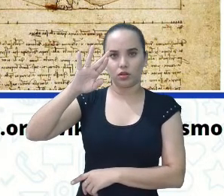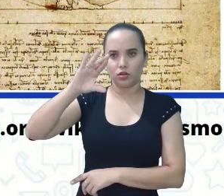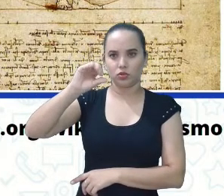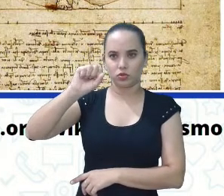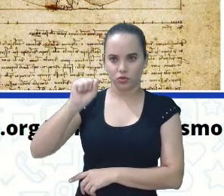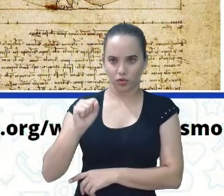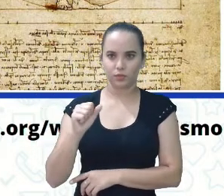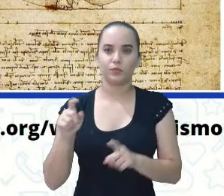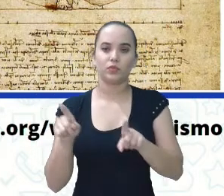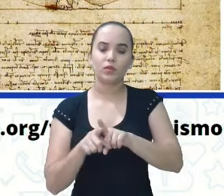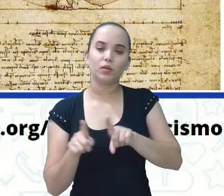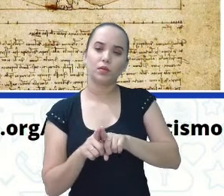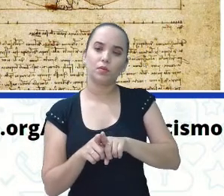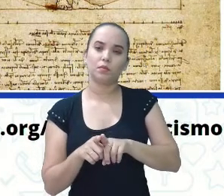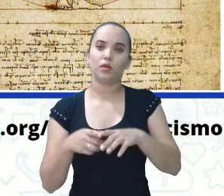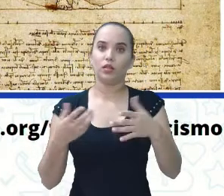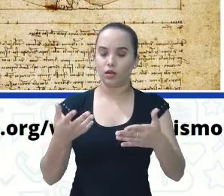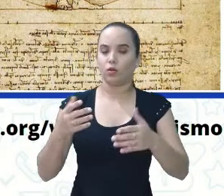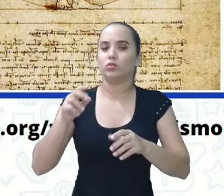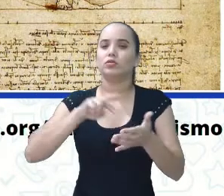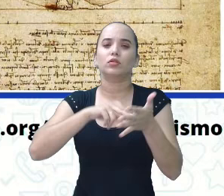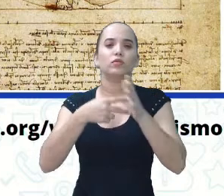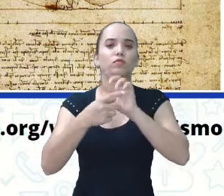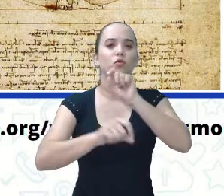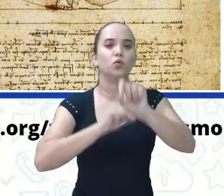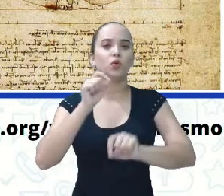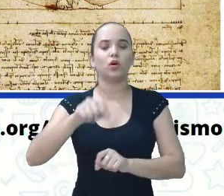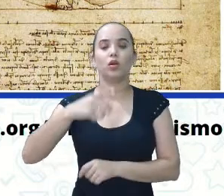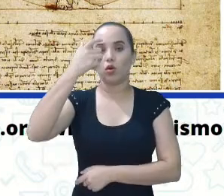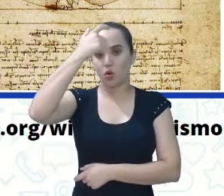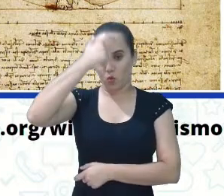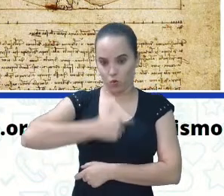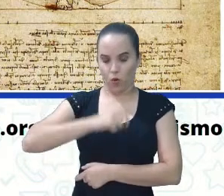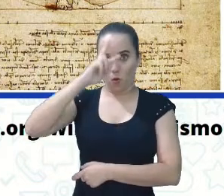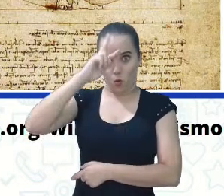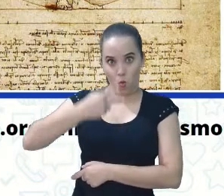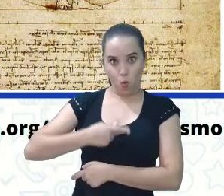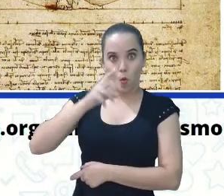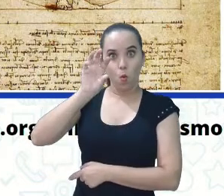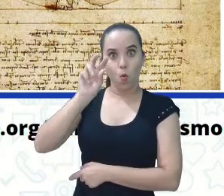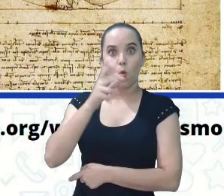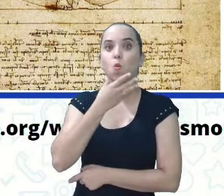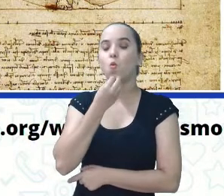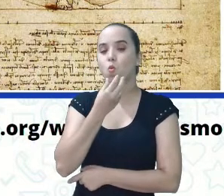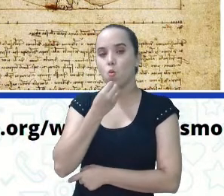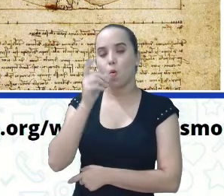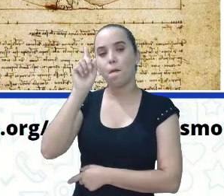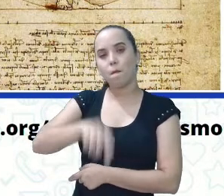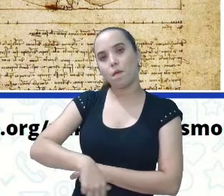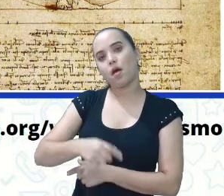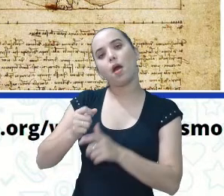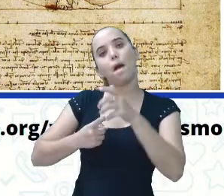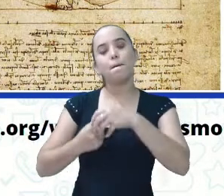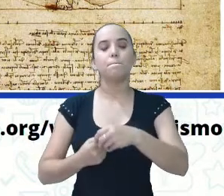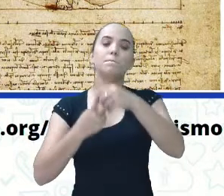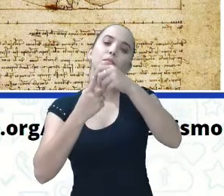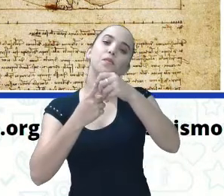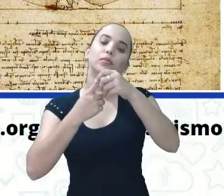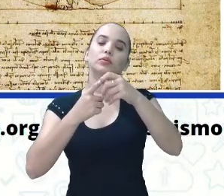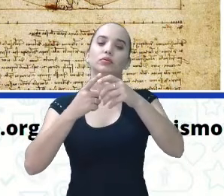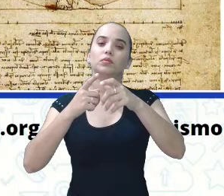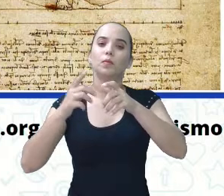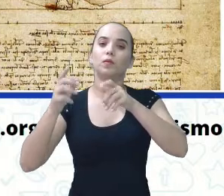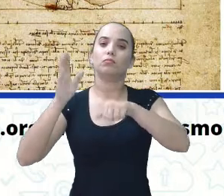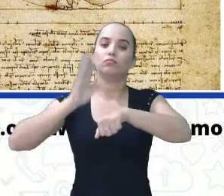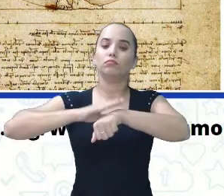é? Agora é a principal razão de tudo existir, da evolução, é o